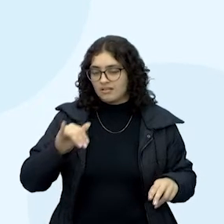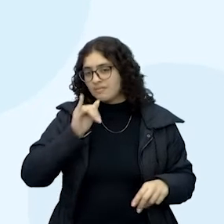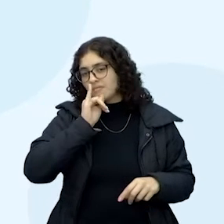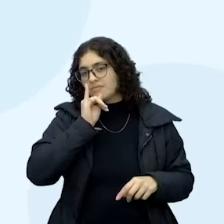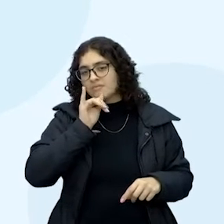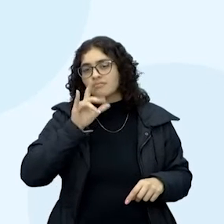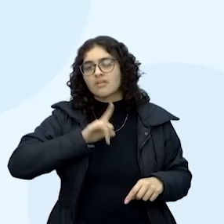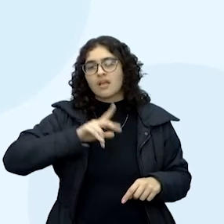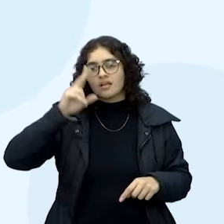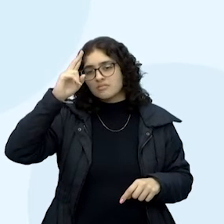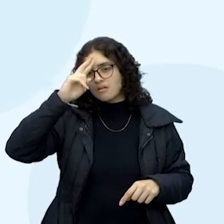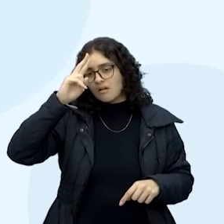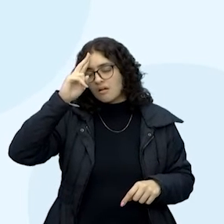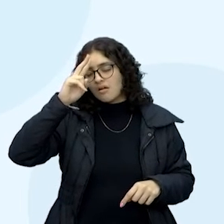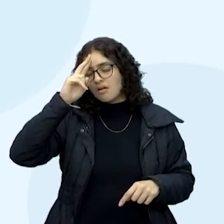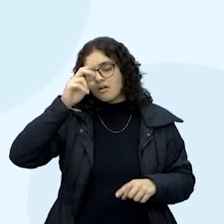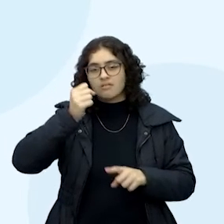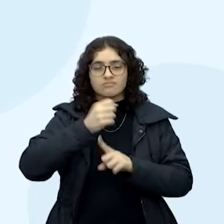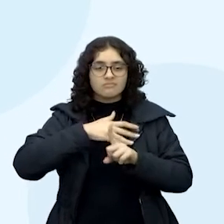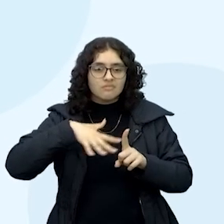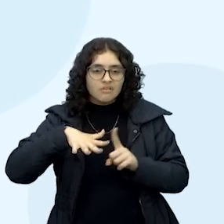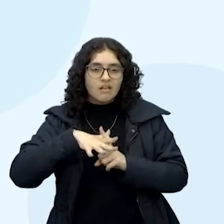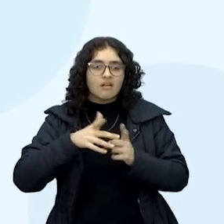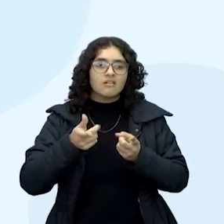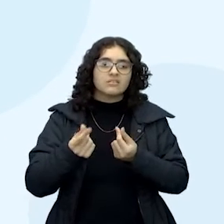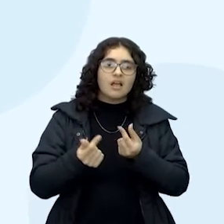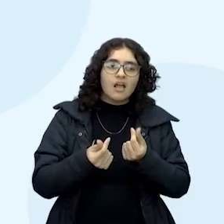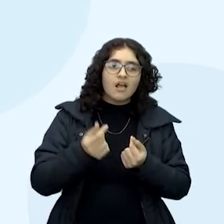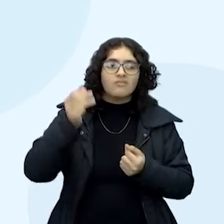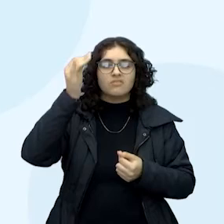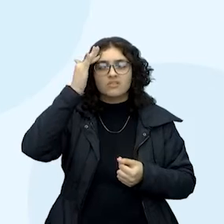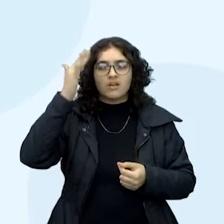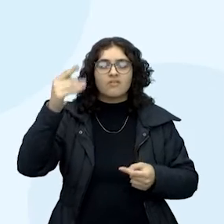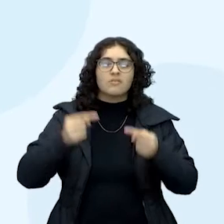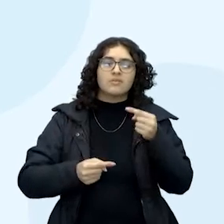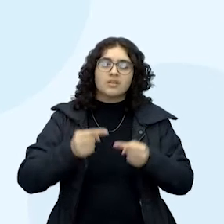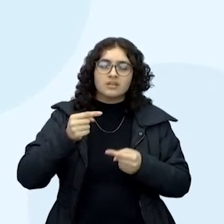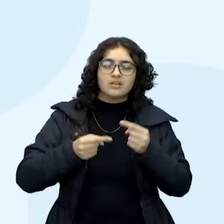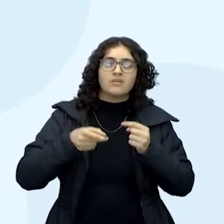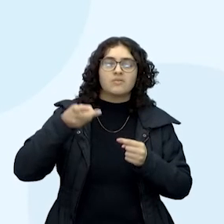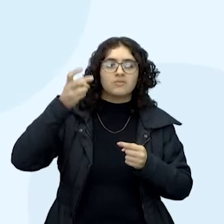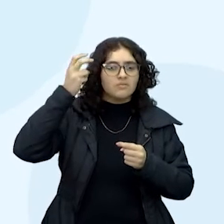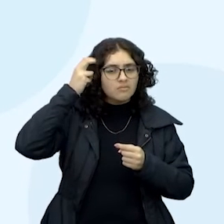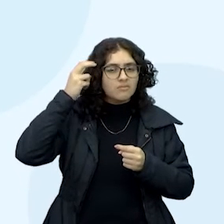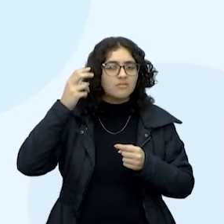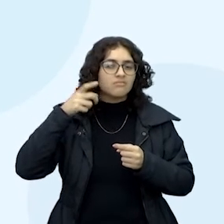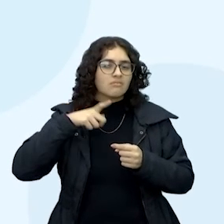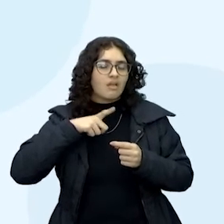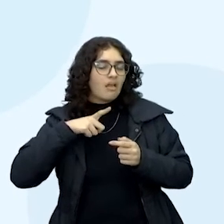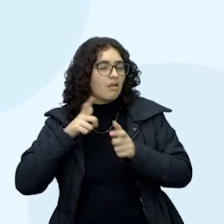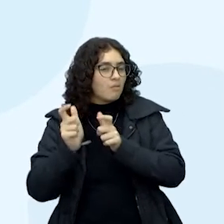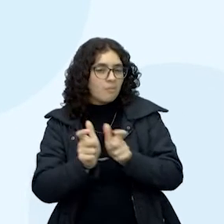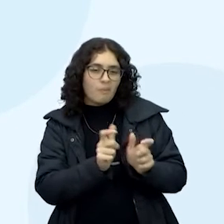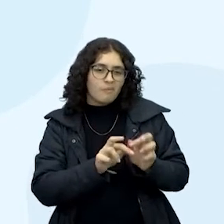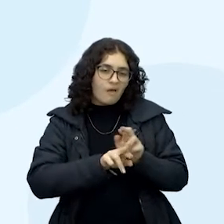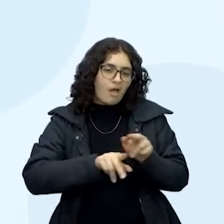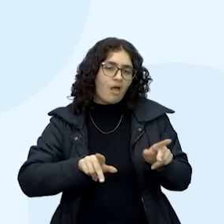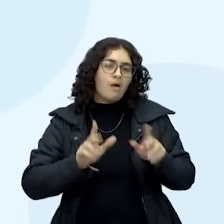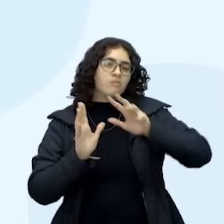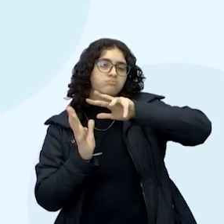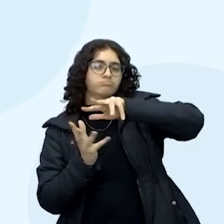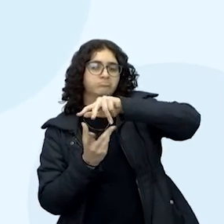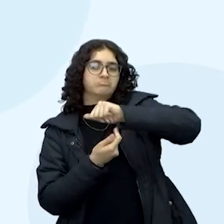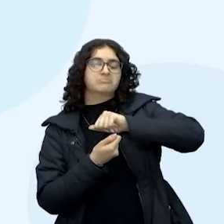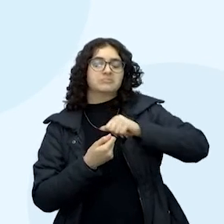temos a histórica, social, econômica, filosófica, política, cultural, em âmbito local, regional, nacional